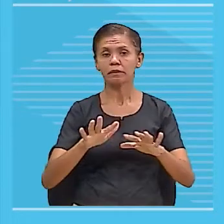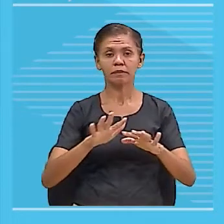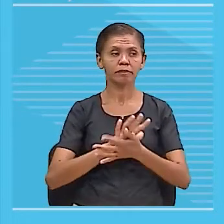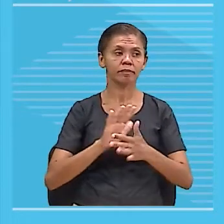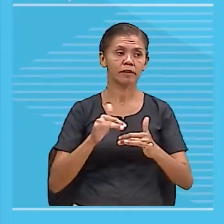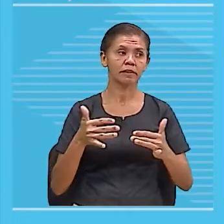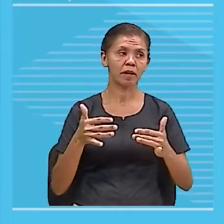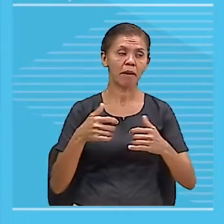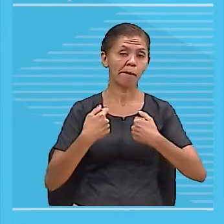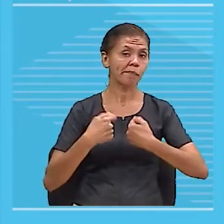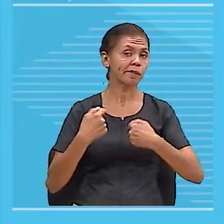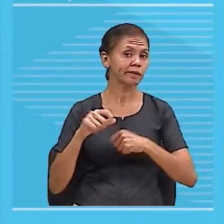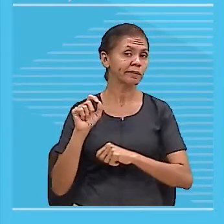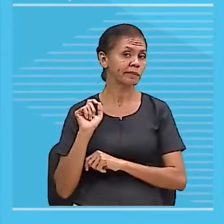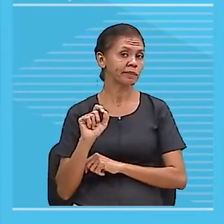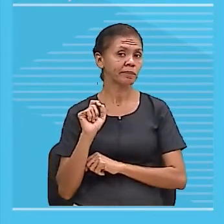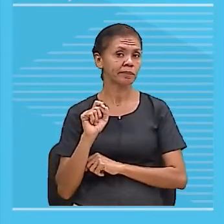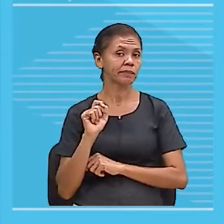Então, eu tenho que colocar um